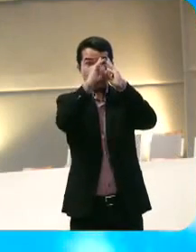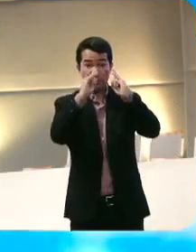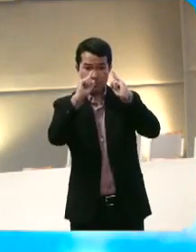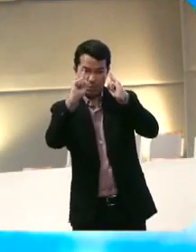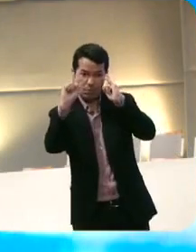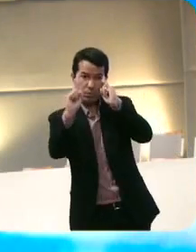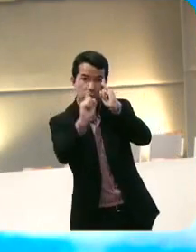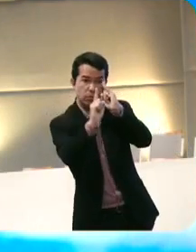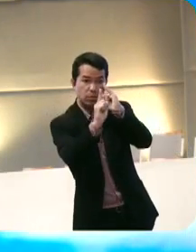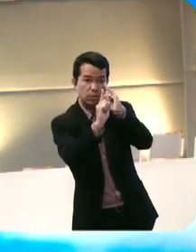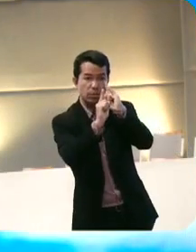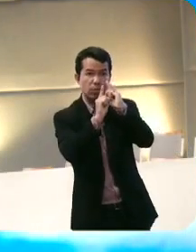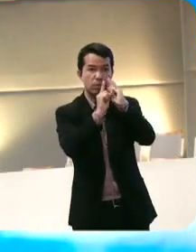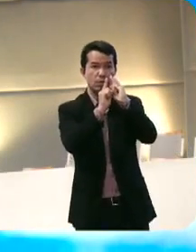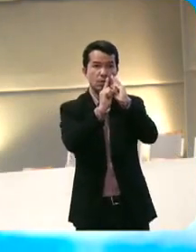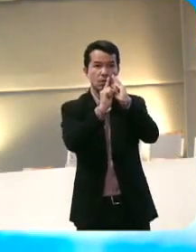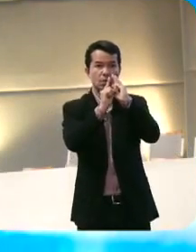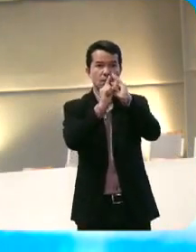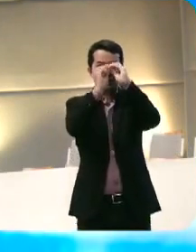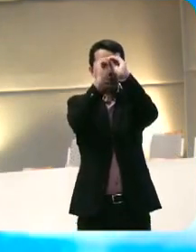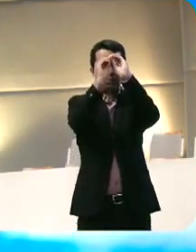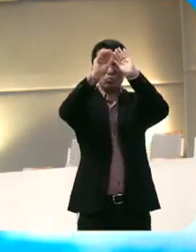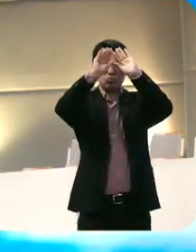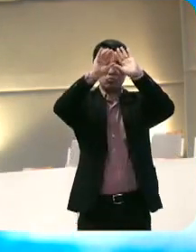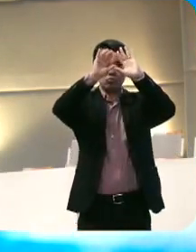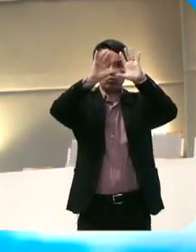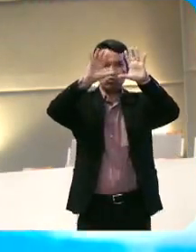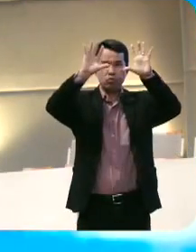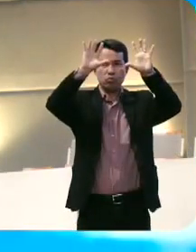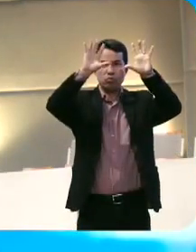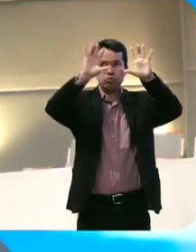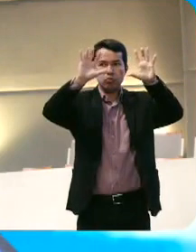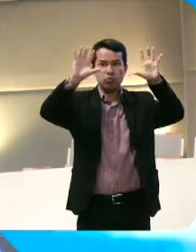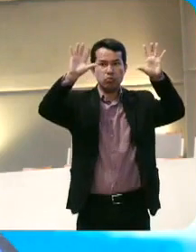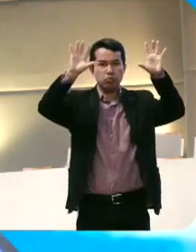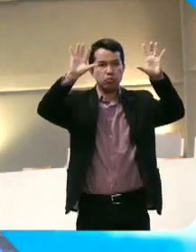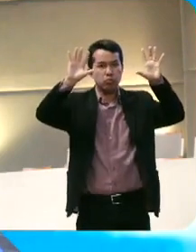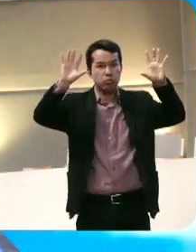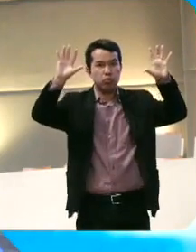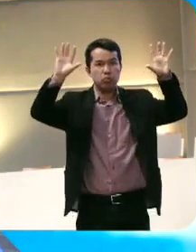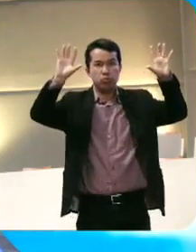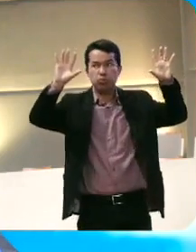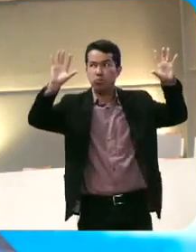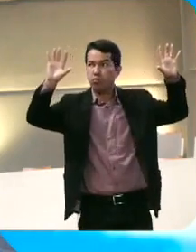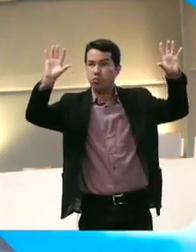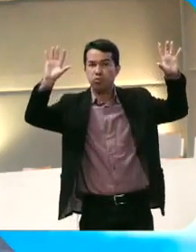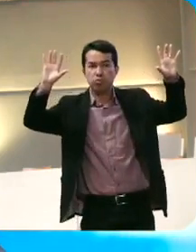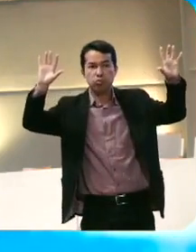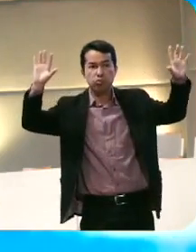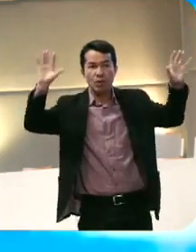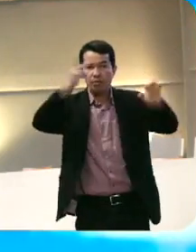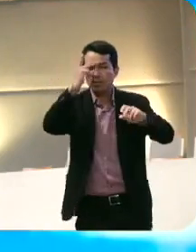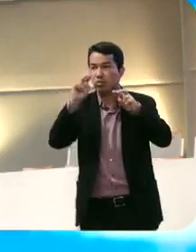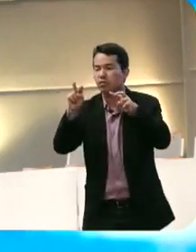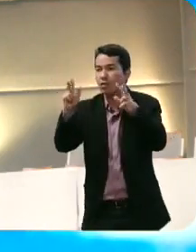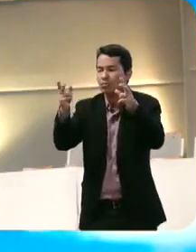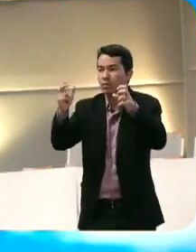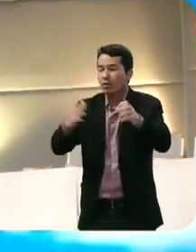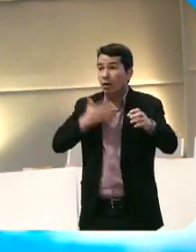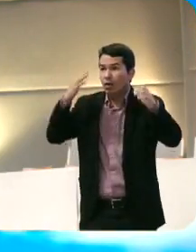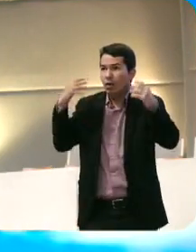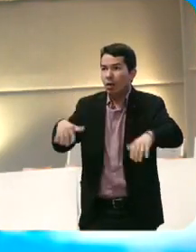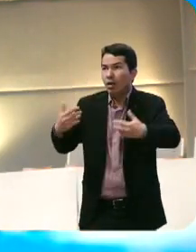A nuvem, a presença perceptível de Deus, baixava